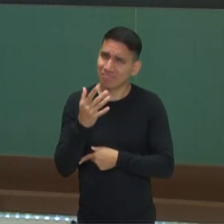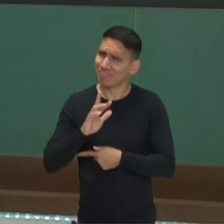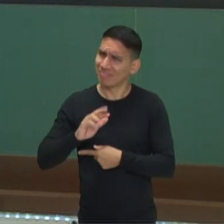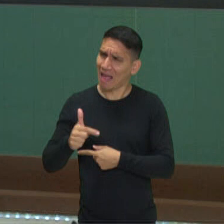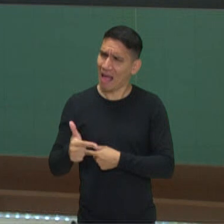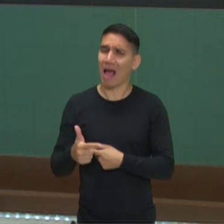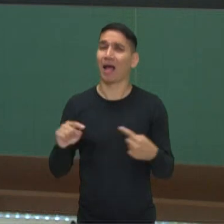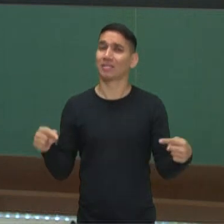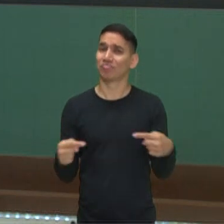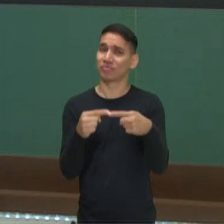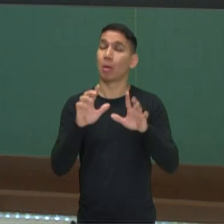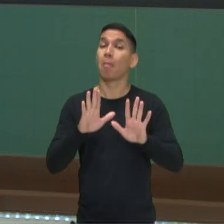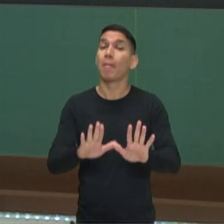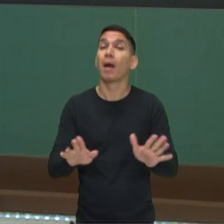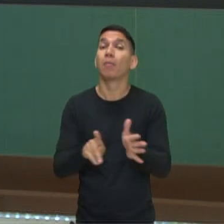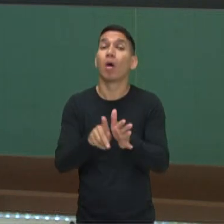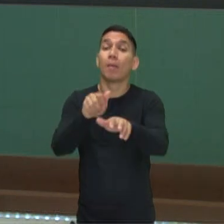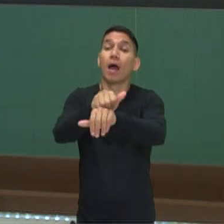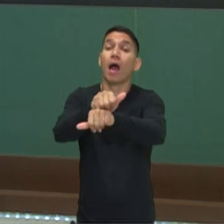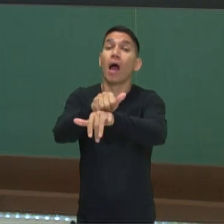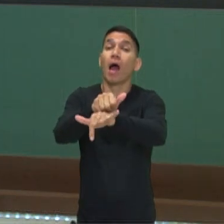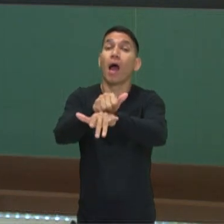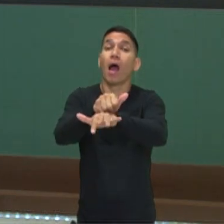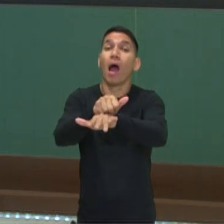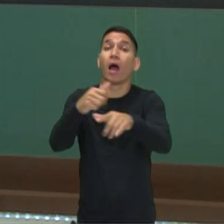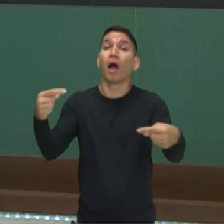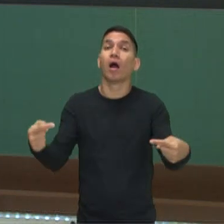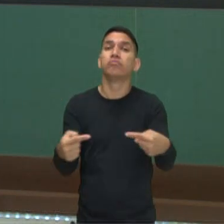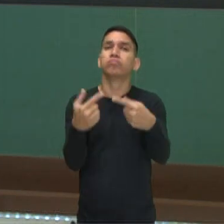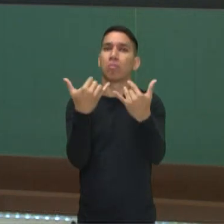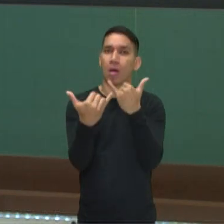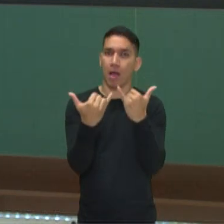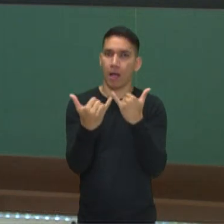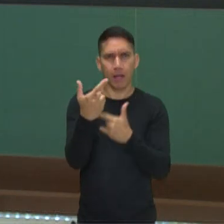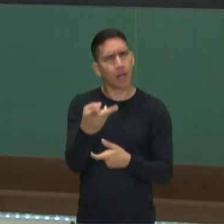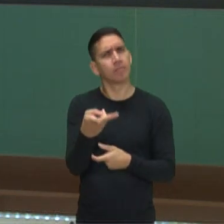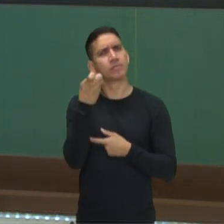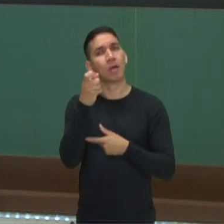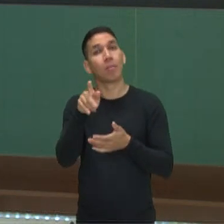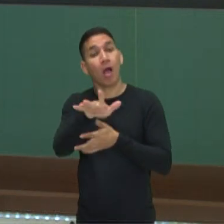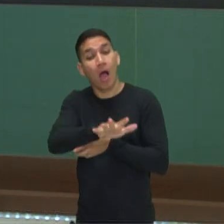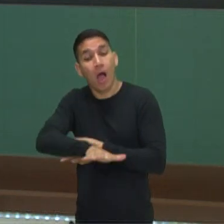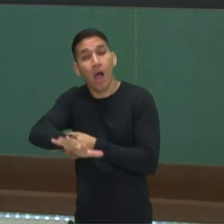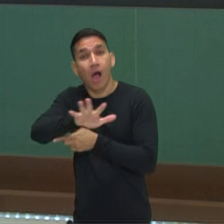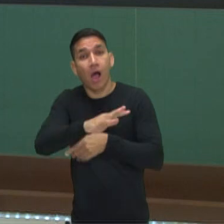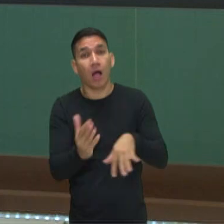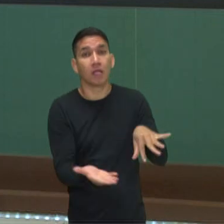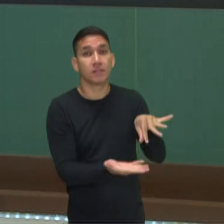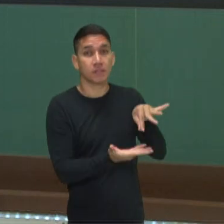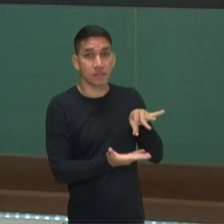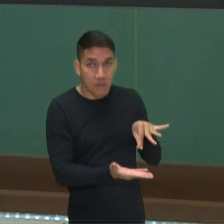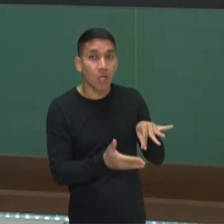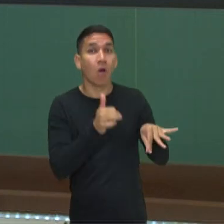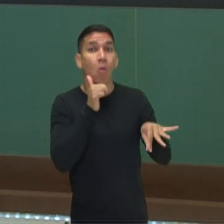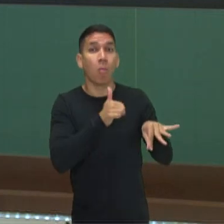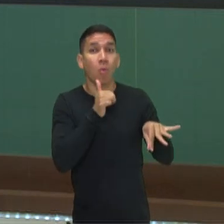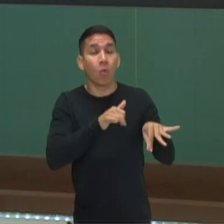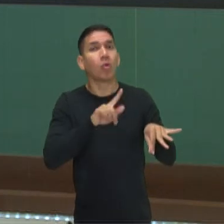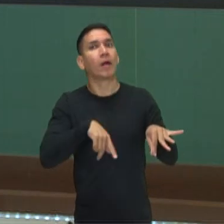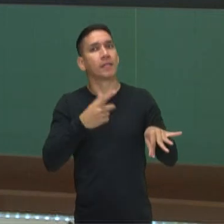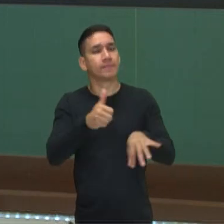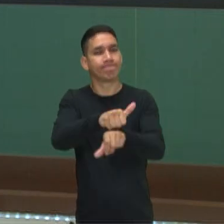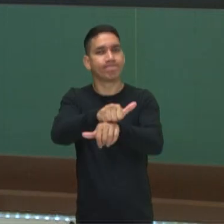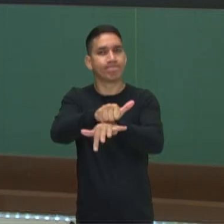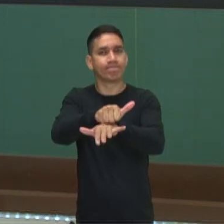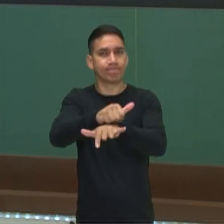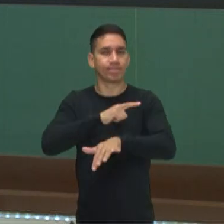da acidez é muito parecida. Então vejam que o ambiente vaginal das mulheres é bem ácido